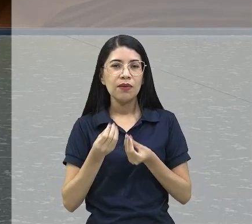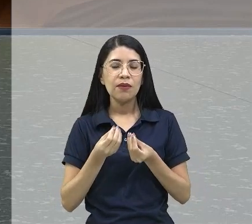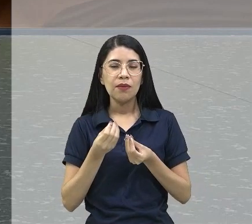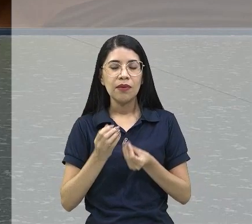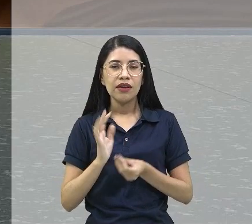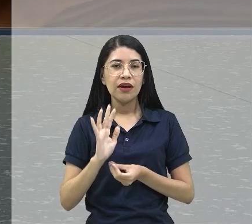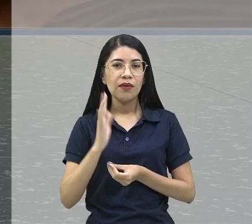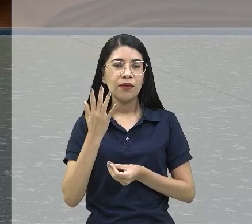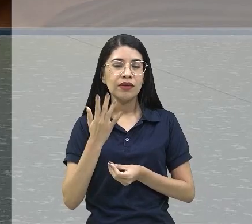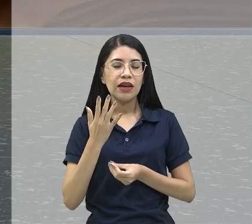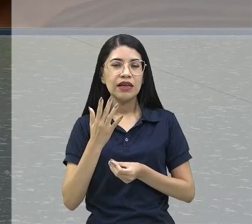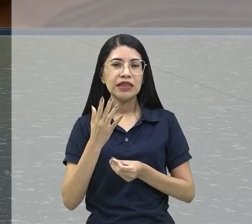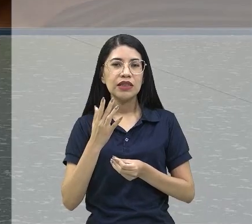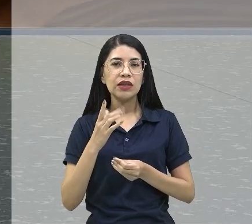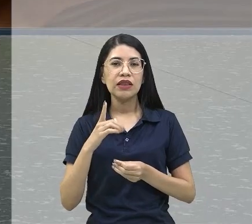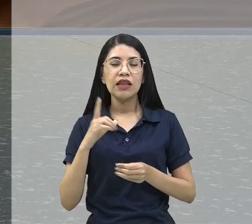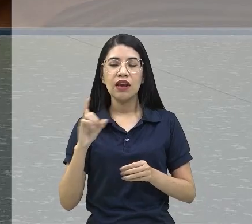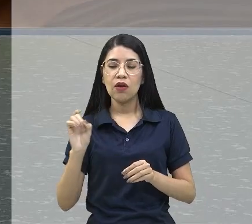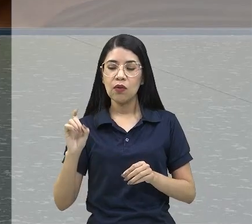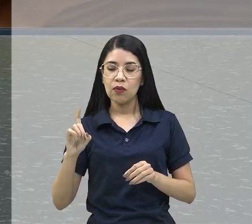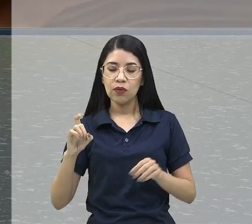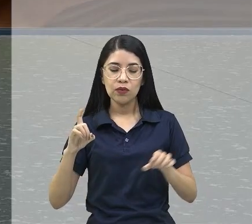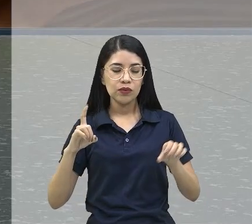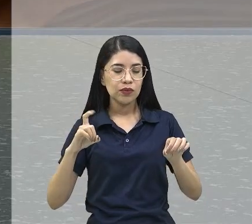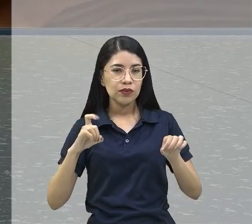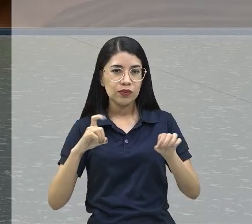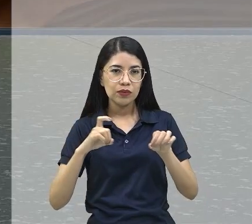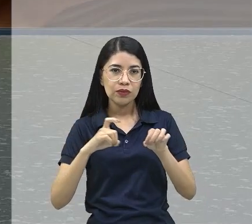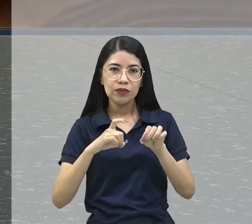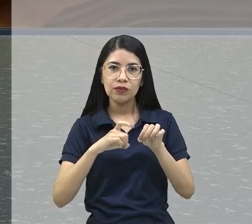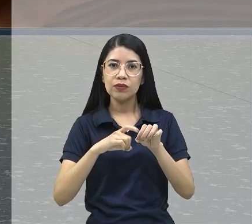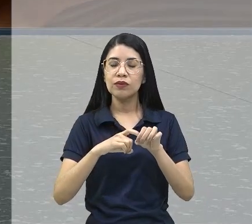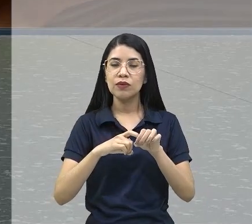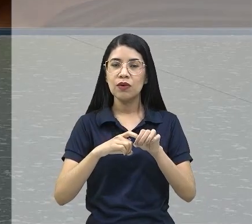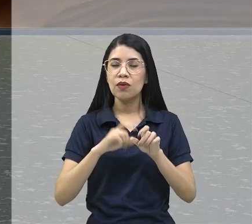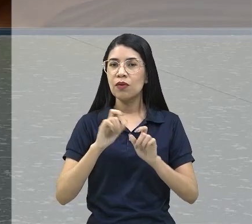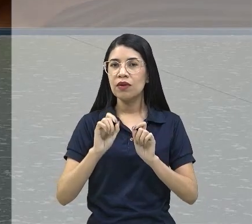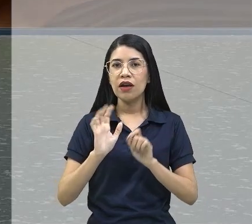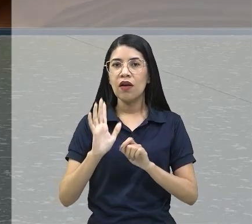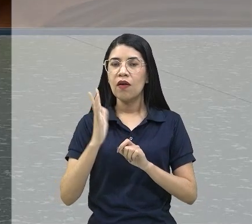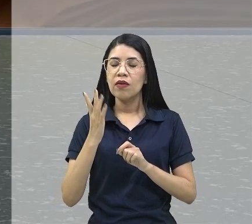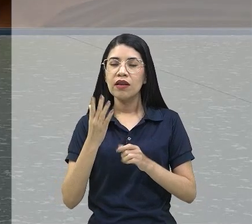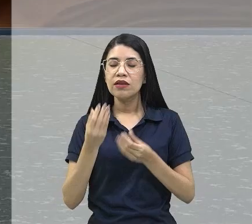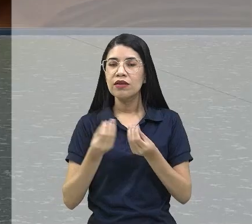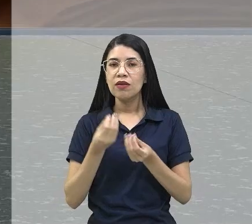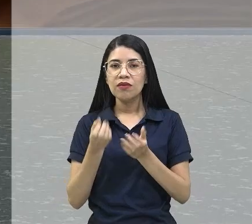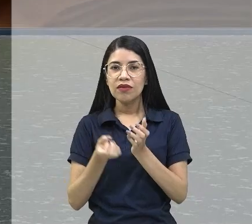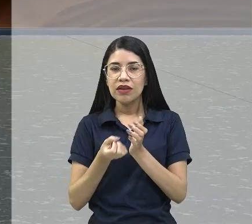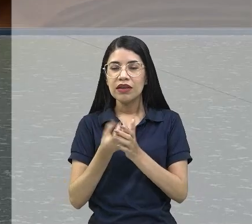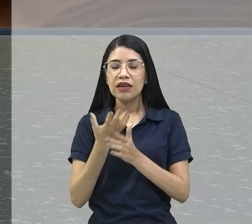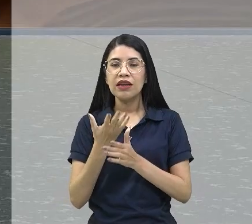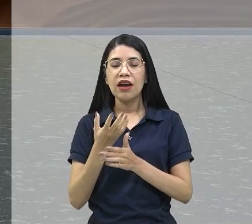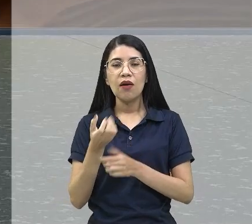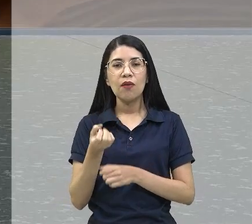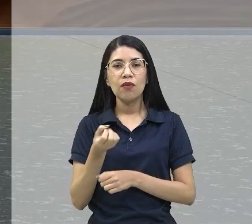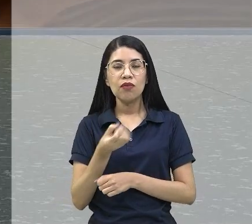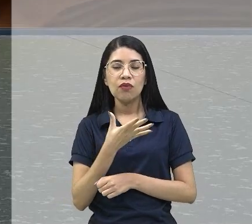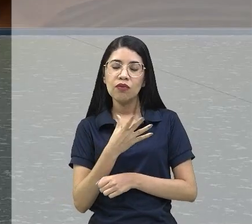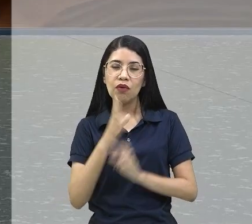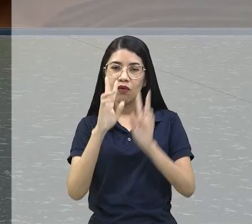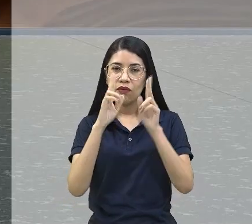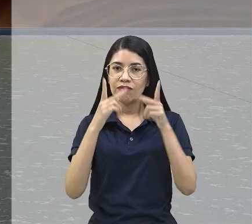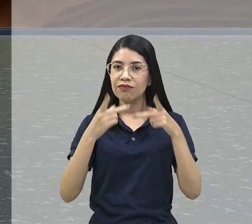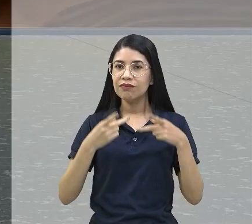né, no encontro de um espermatozoide com um óvulo que vai originar um novo organismo, um novo